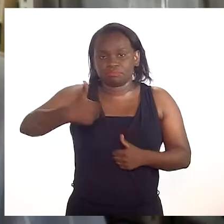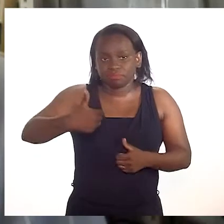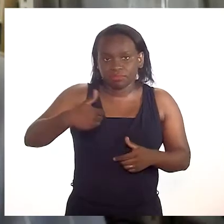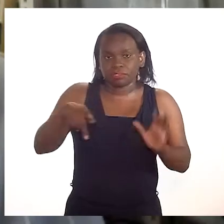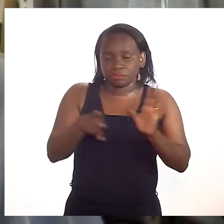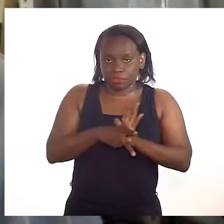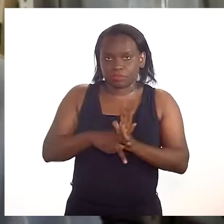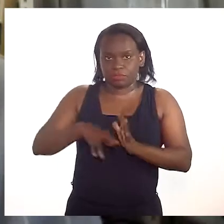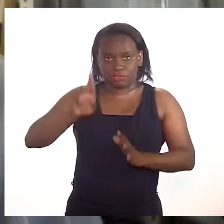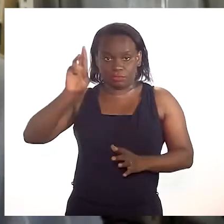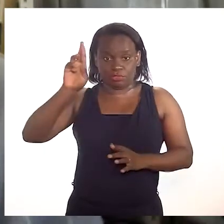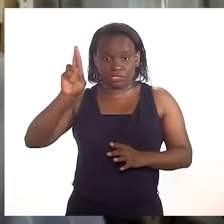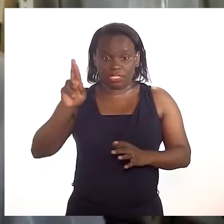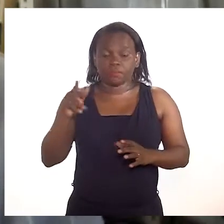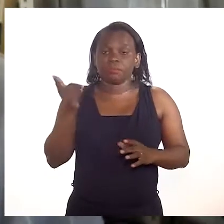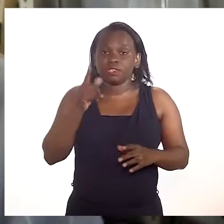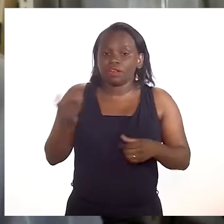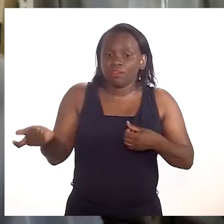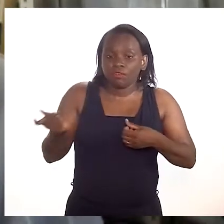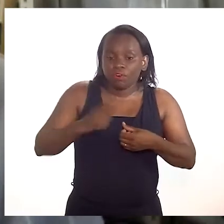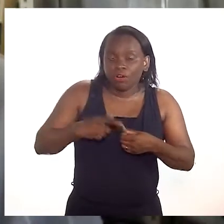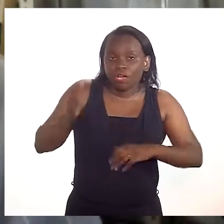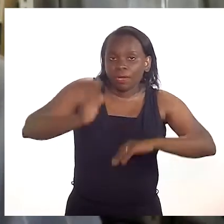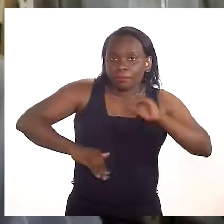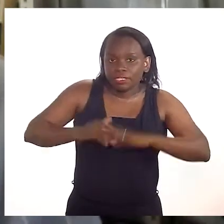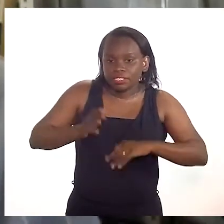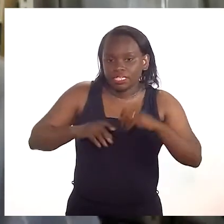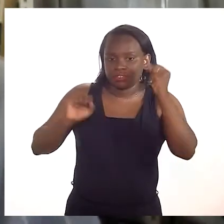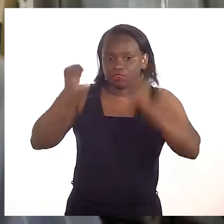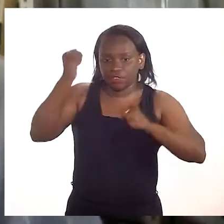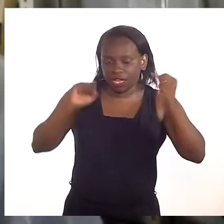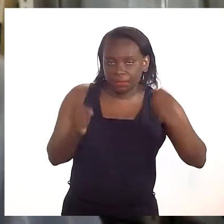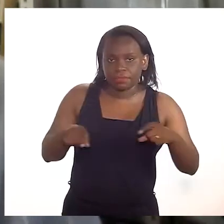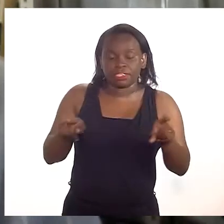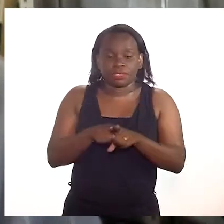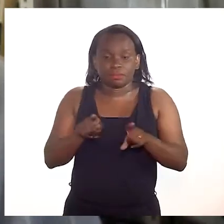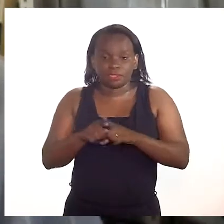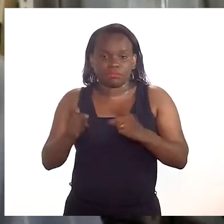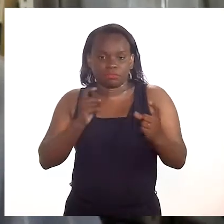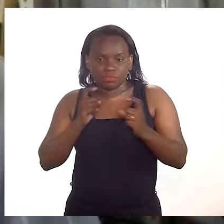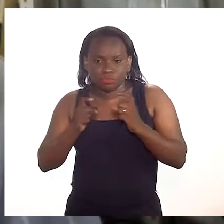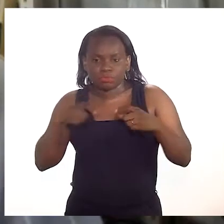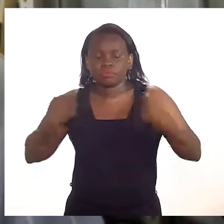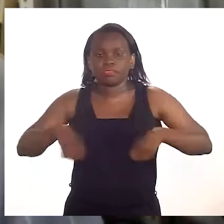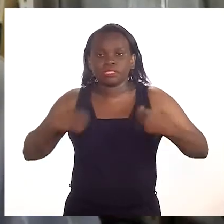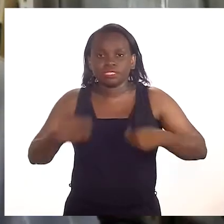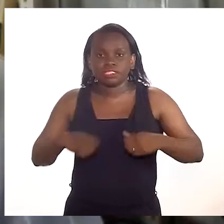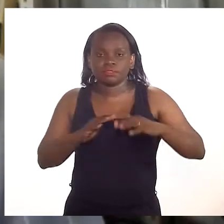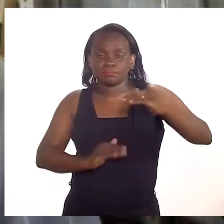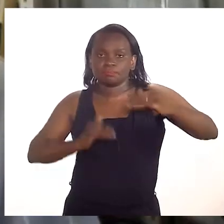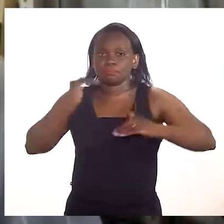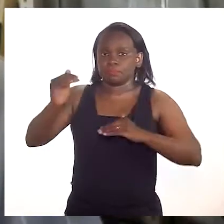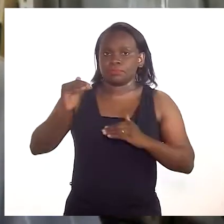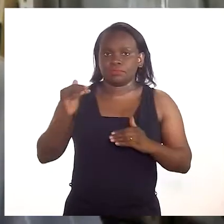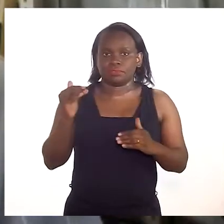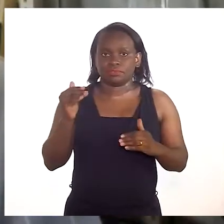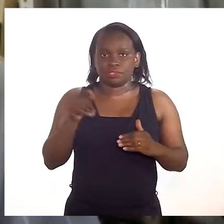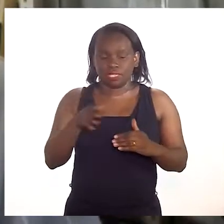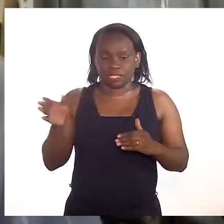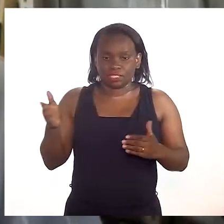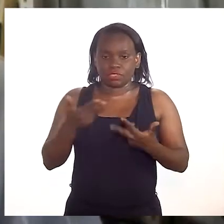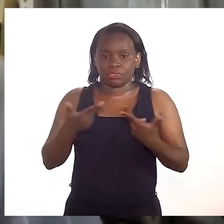fazer parte da liderança, para a recuperação da capacidade industrial e, nesse diálogo necessário, a gente superar